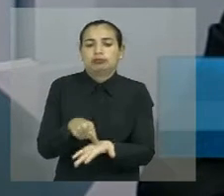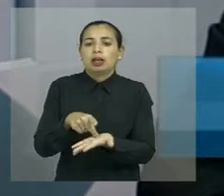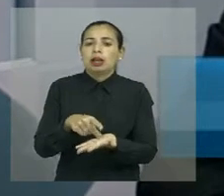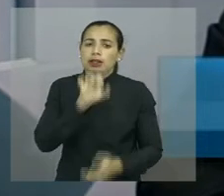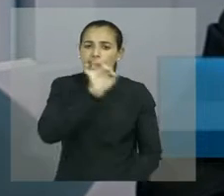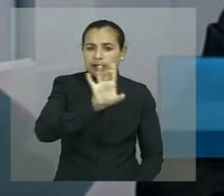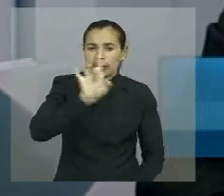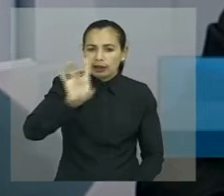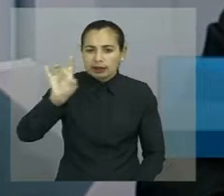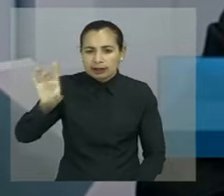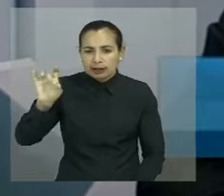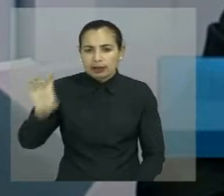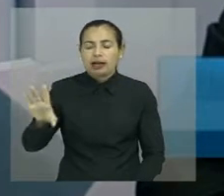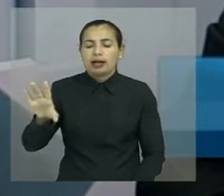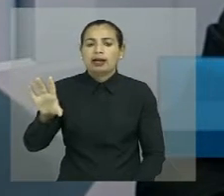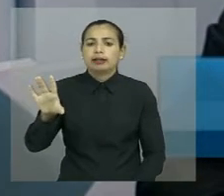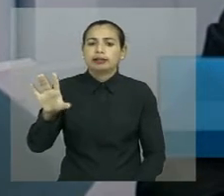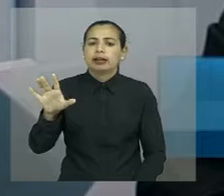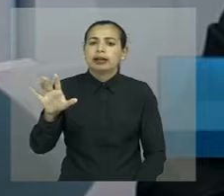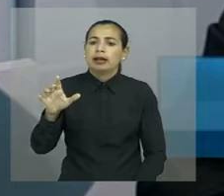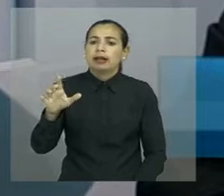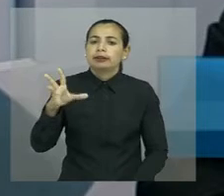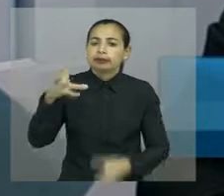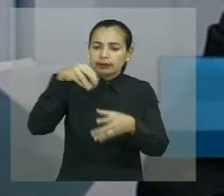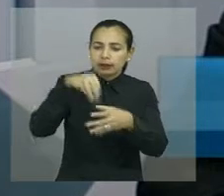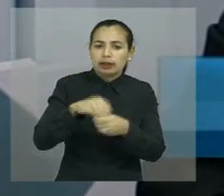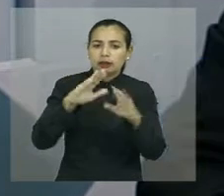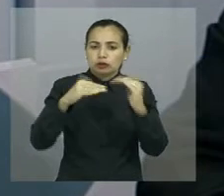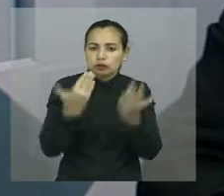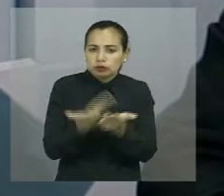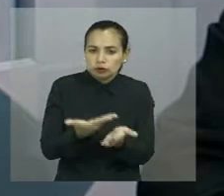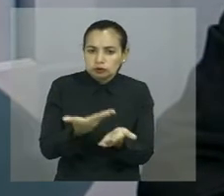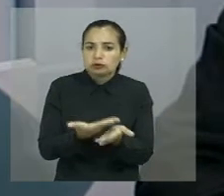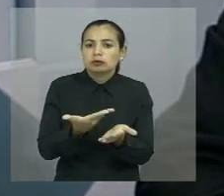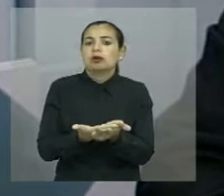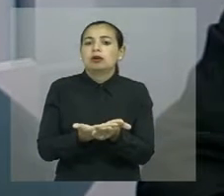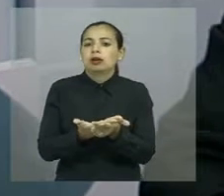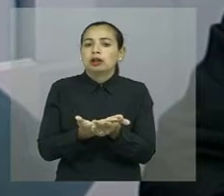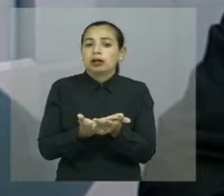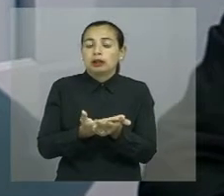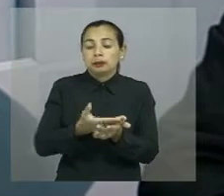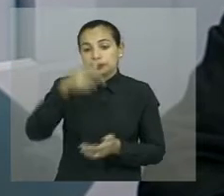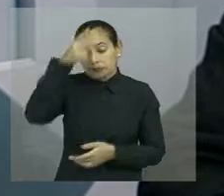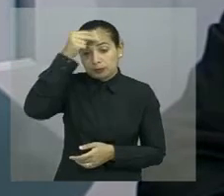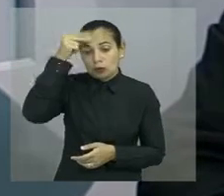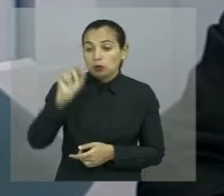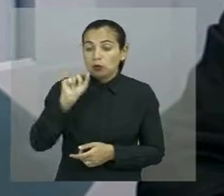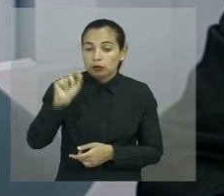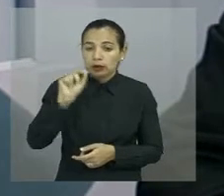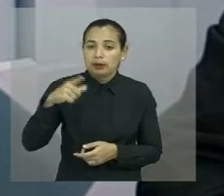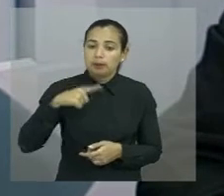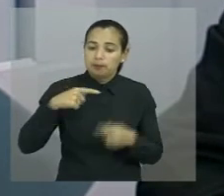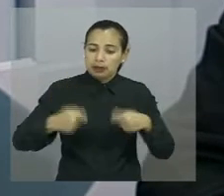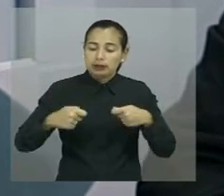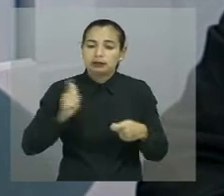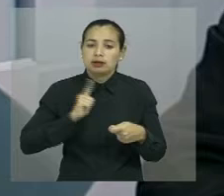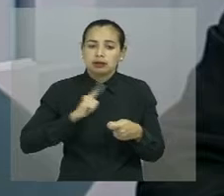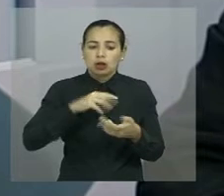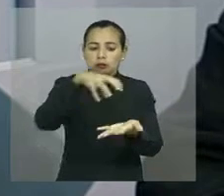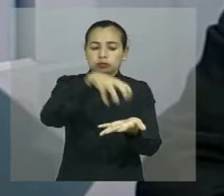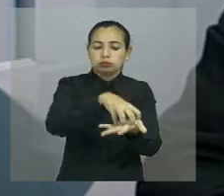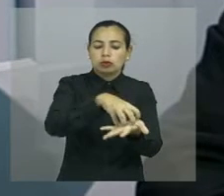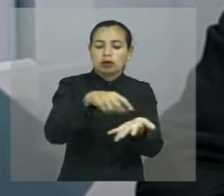instalado em cada equipamento escolar, em cada escola do município, um posto fixo da Guarda Municipal